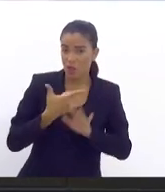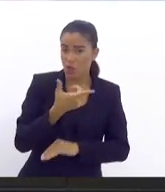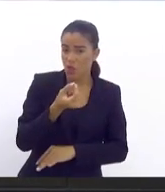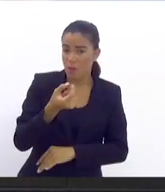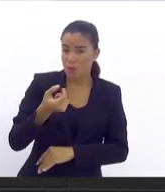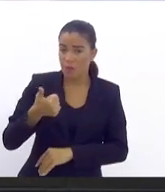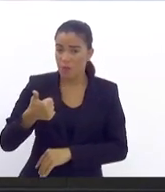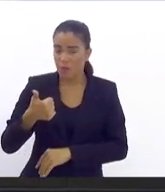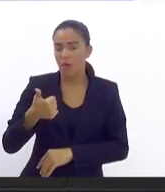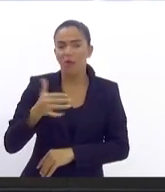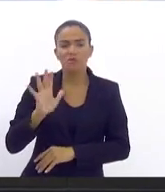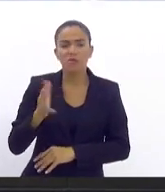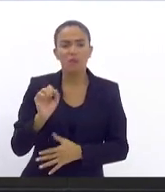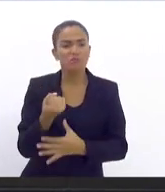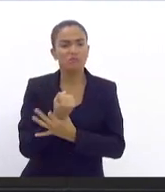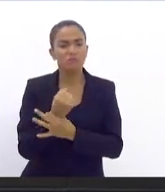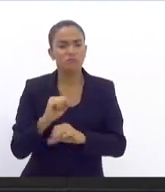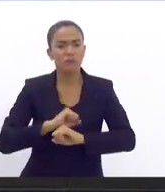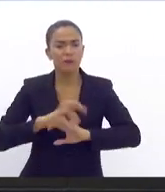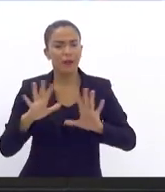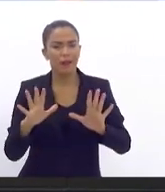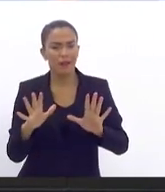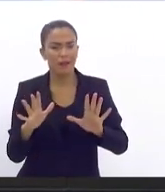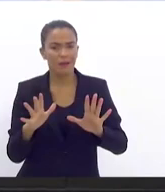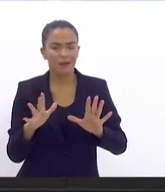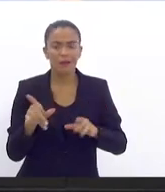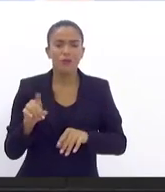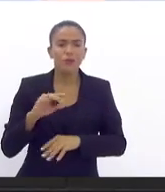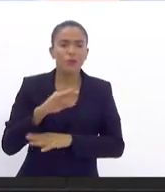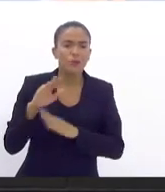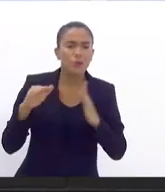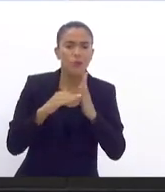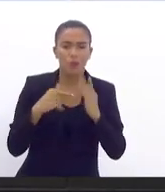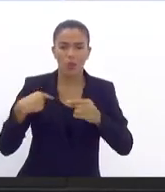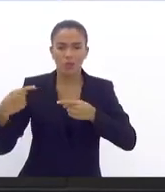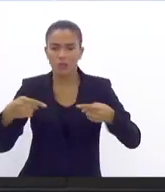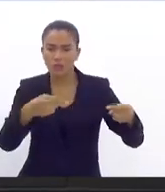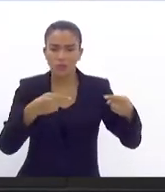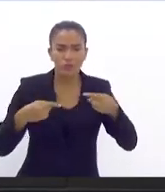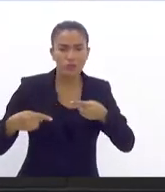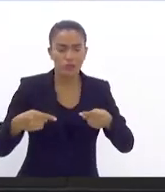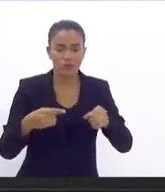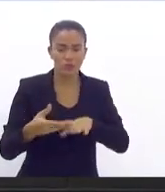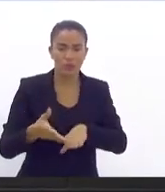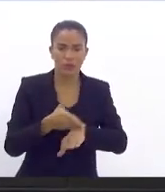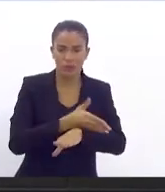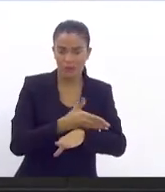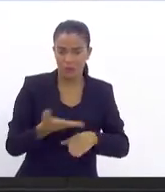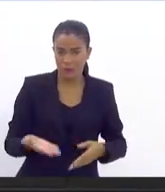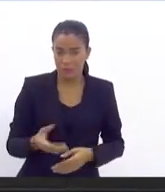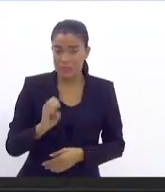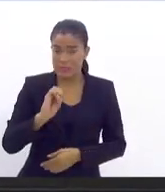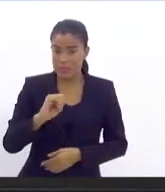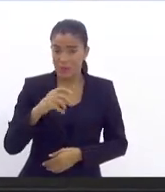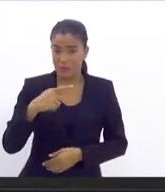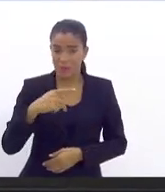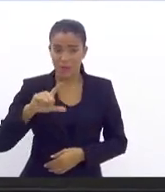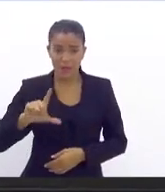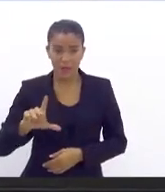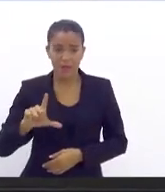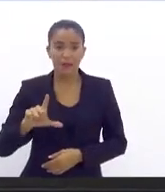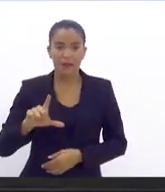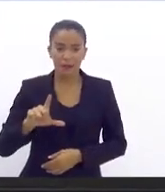2001, ela assegura claramente aquilo que discutimos anteriormente. Então, se o PL